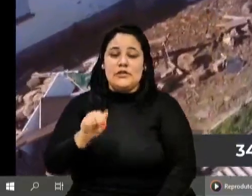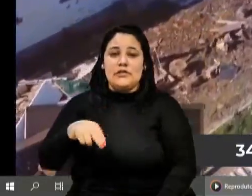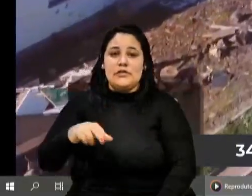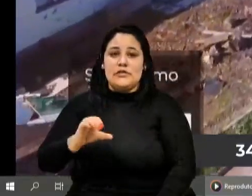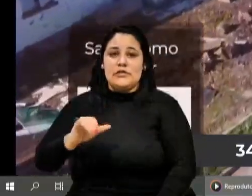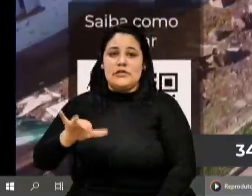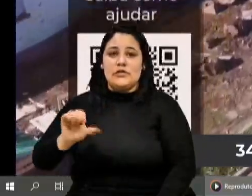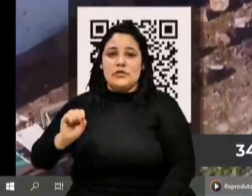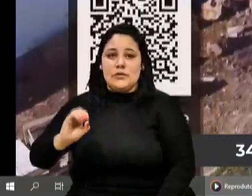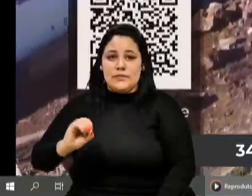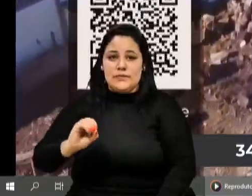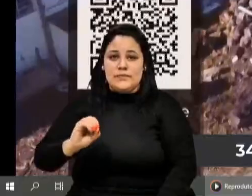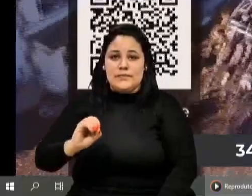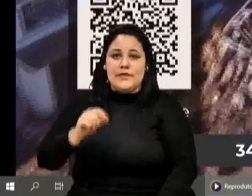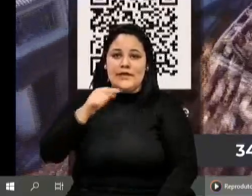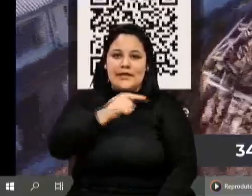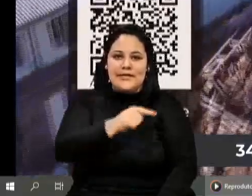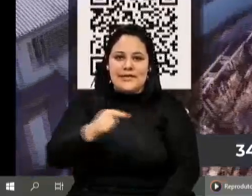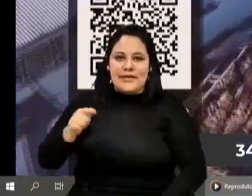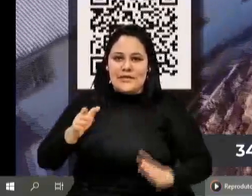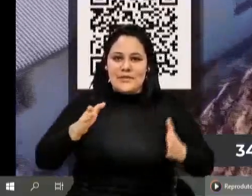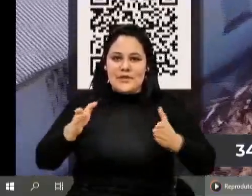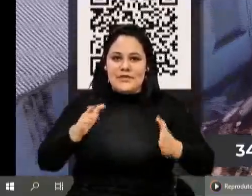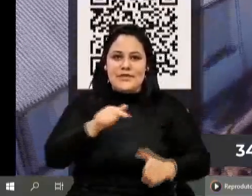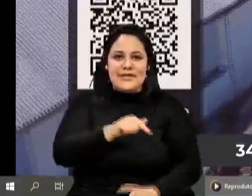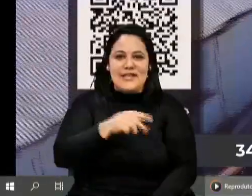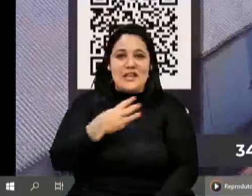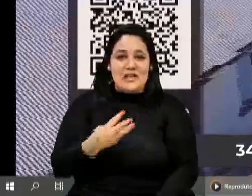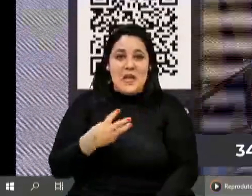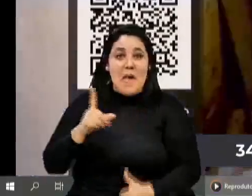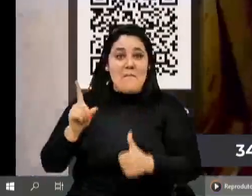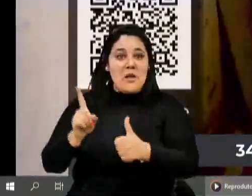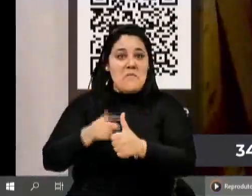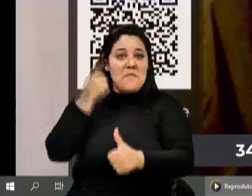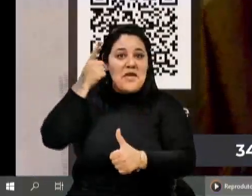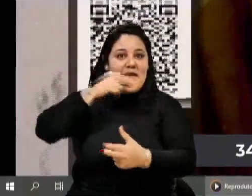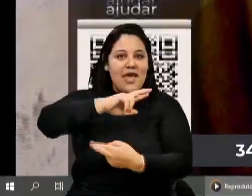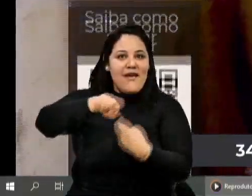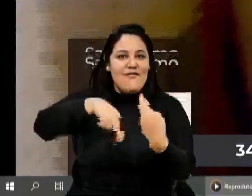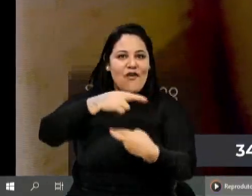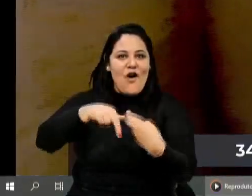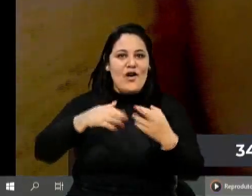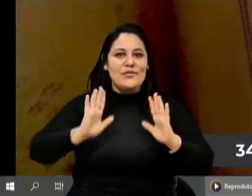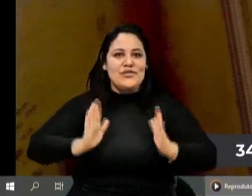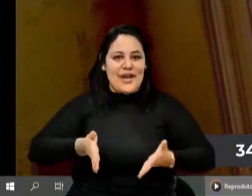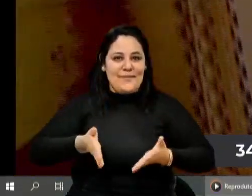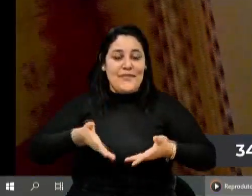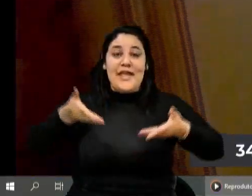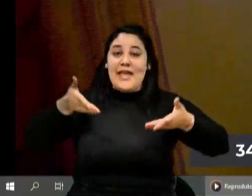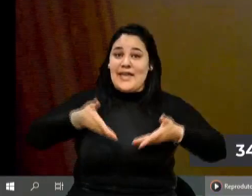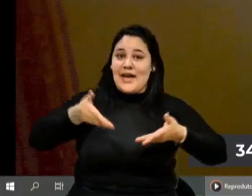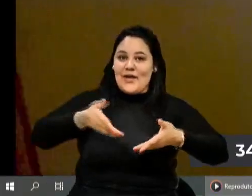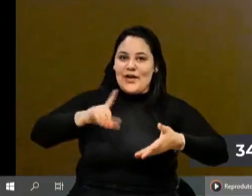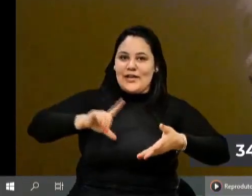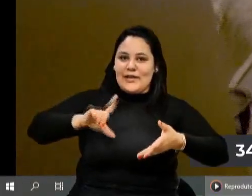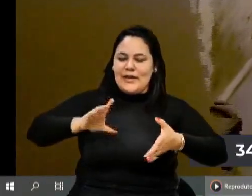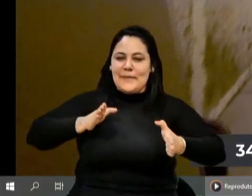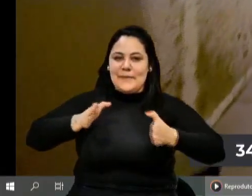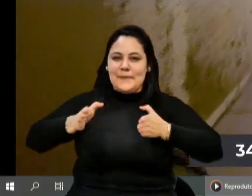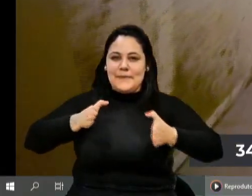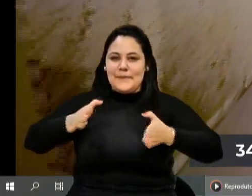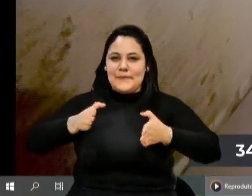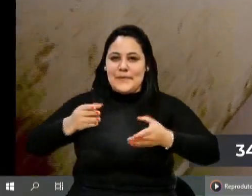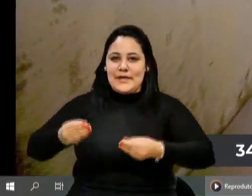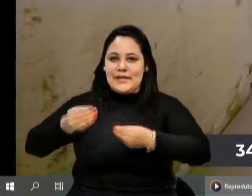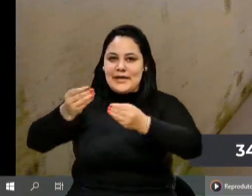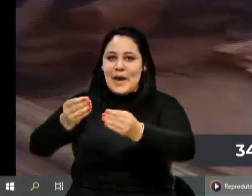de existência, é a primeira vez que a casa passa por uma reforma. E ela já está na segunda fase e tem previsão de entrega para o final de